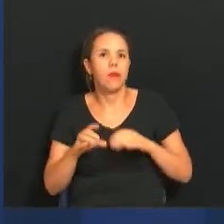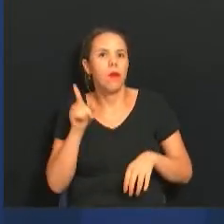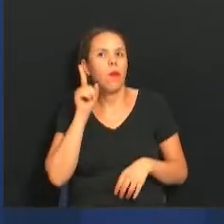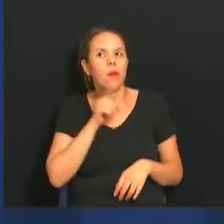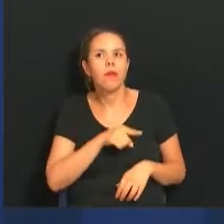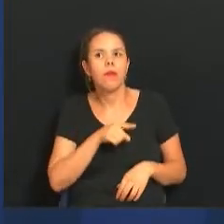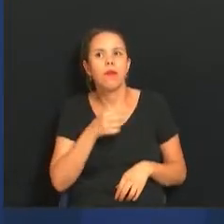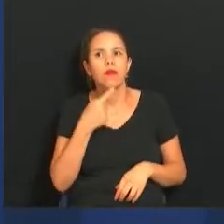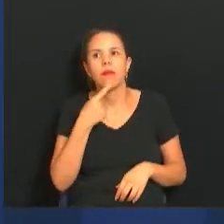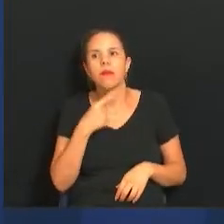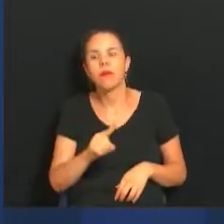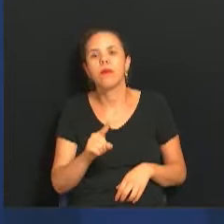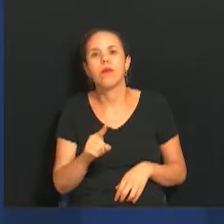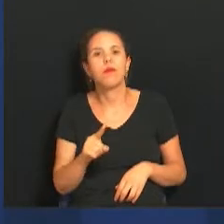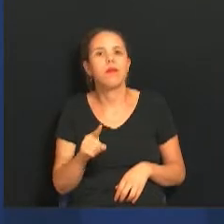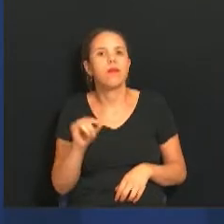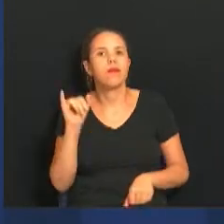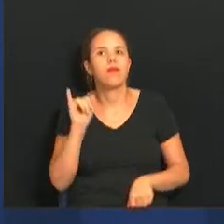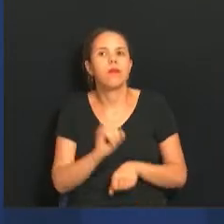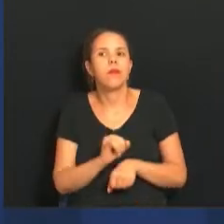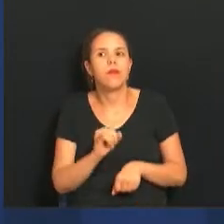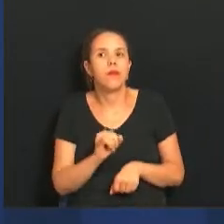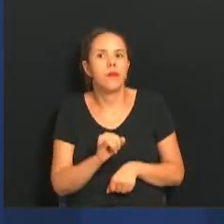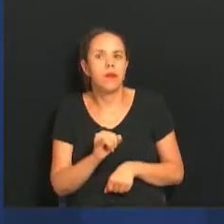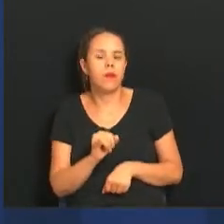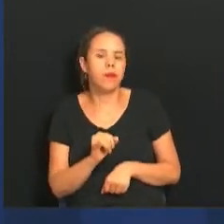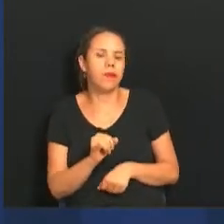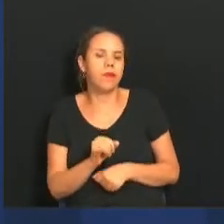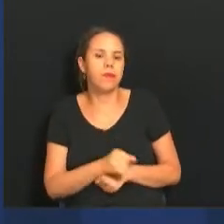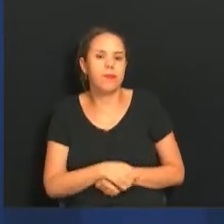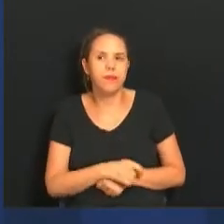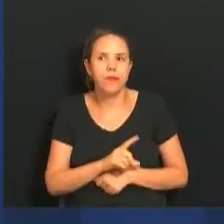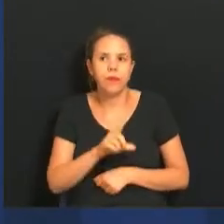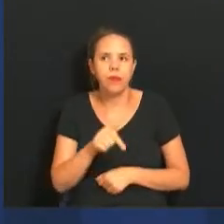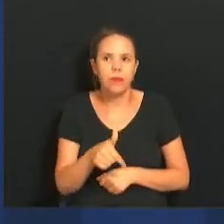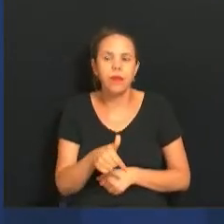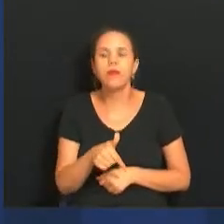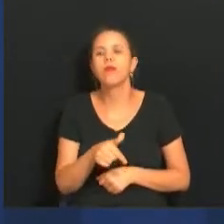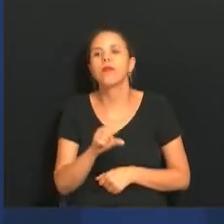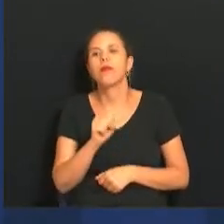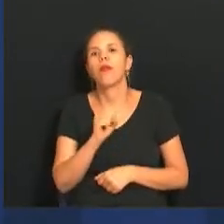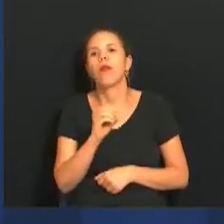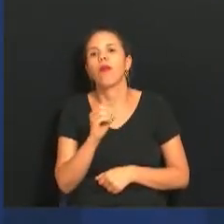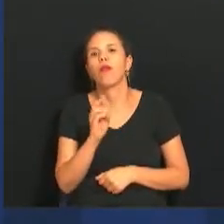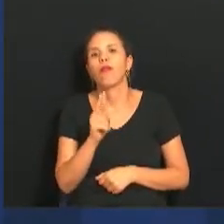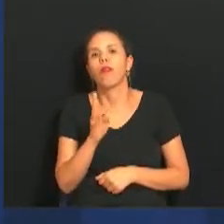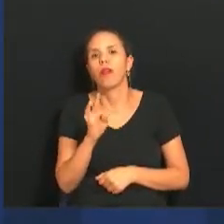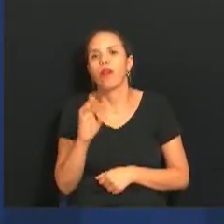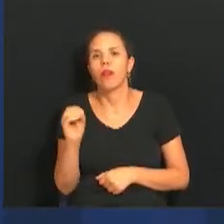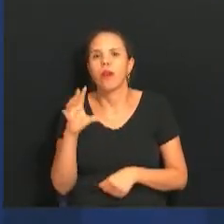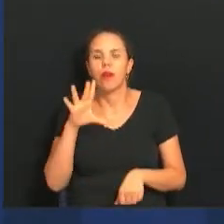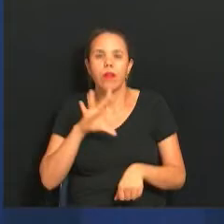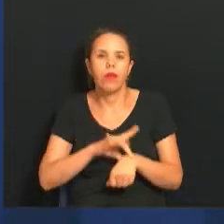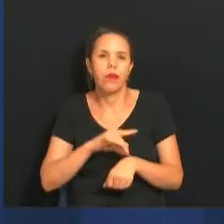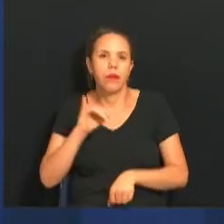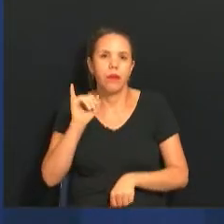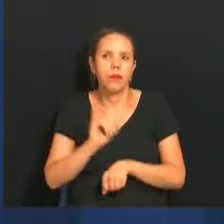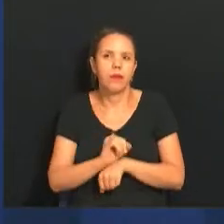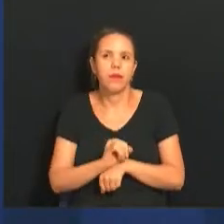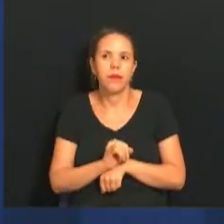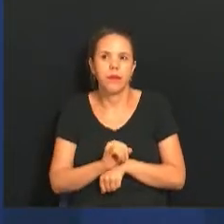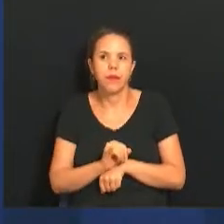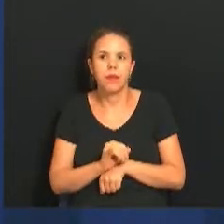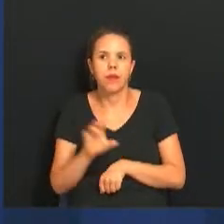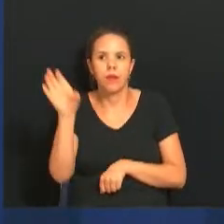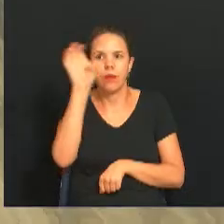Unidos, relações internacionais no espaço pós-soviético, segurança internacional, segurança na